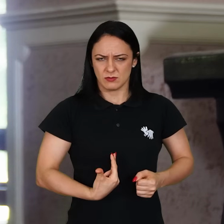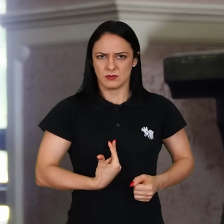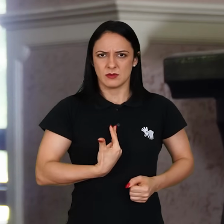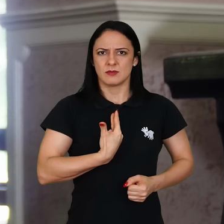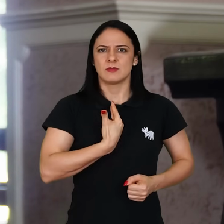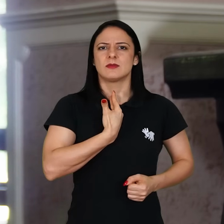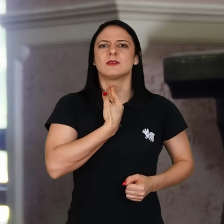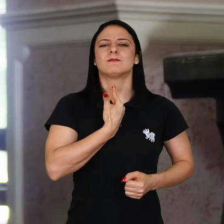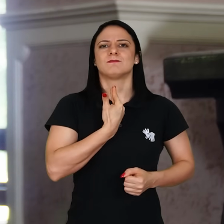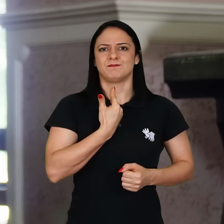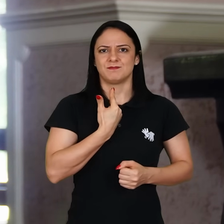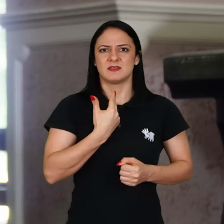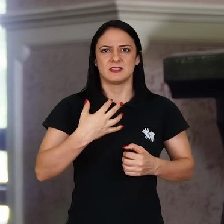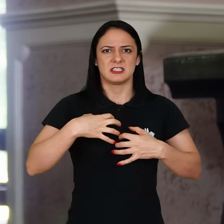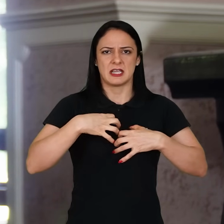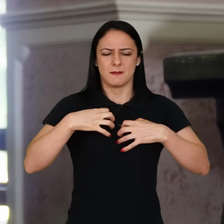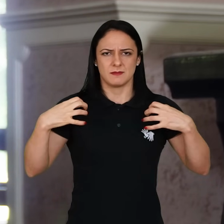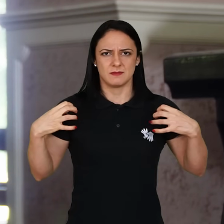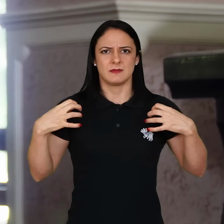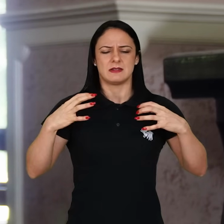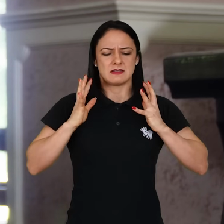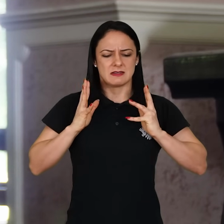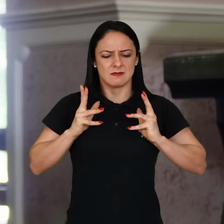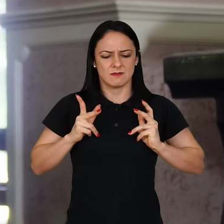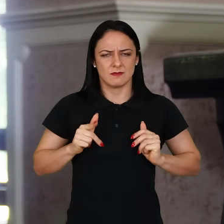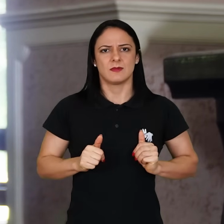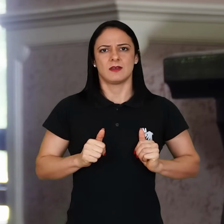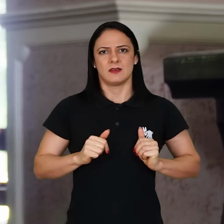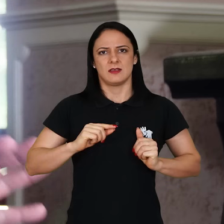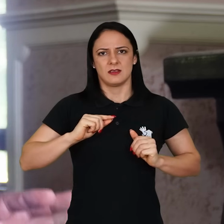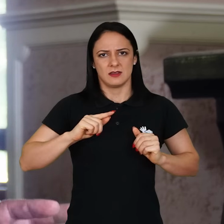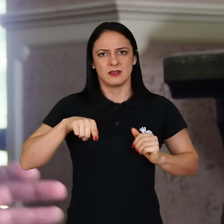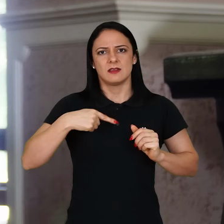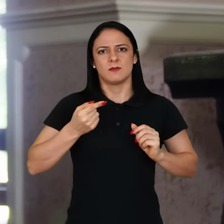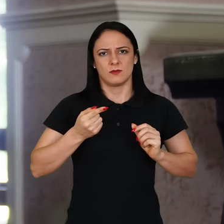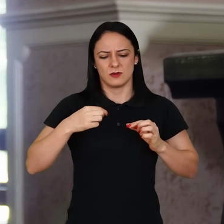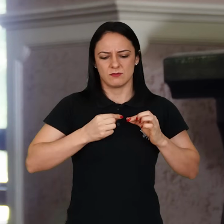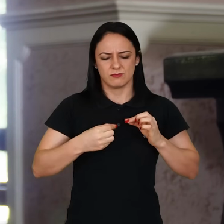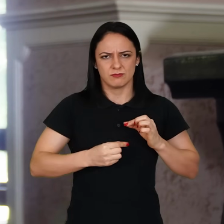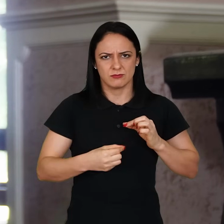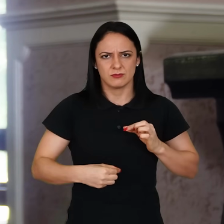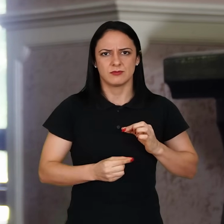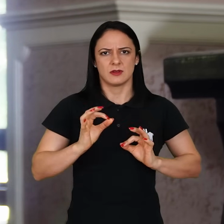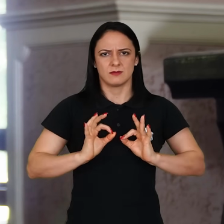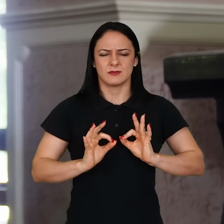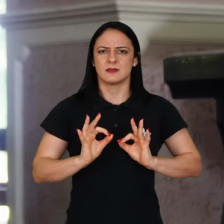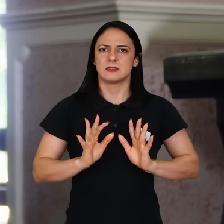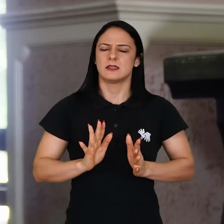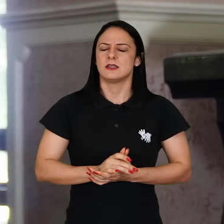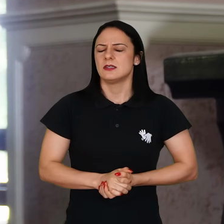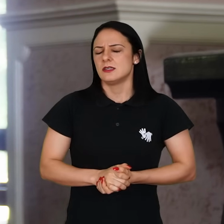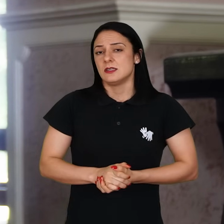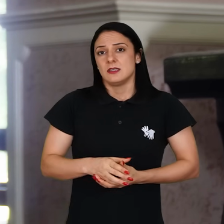chegar aqui no pescoço, tirar o pulmão todinho, limpar o que está ruim e voltar para o lugar. Falei, Paulo Sérgio,